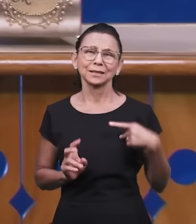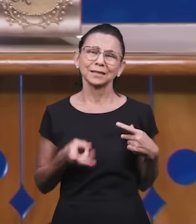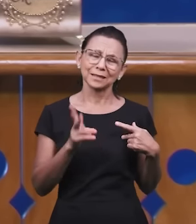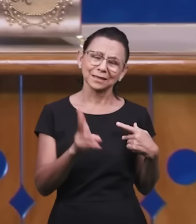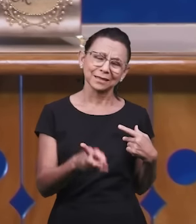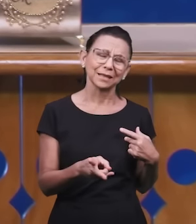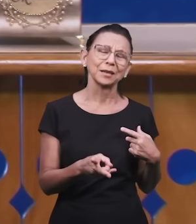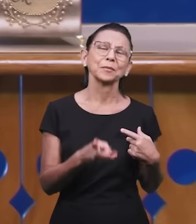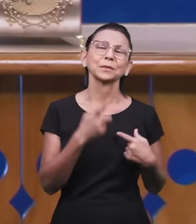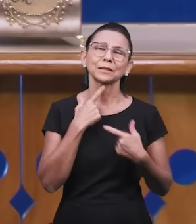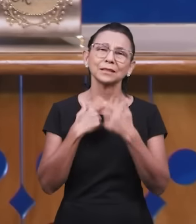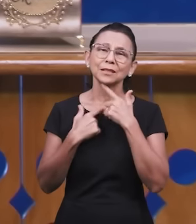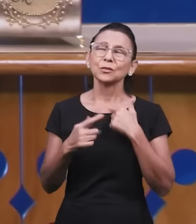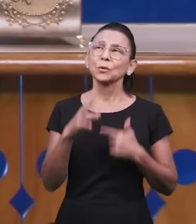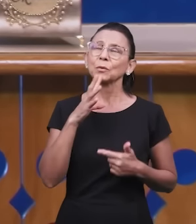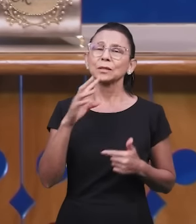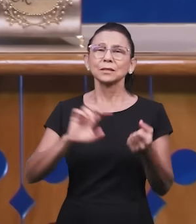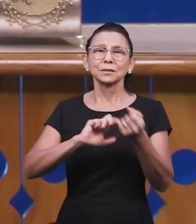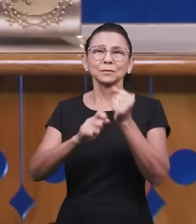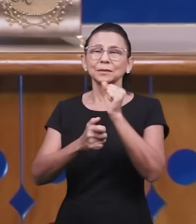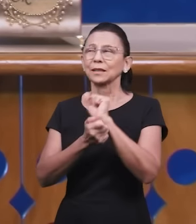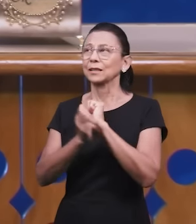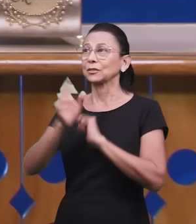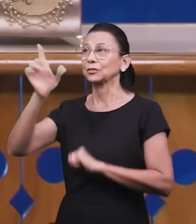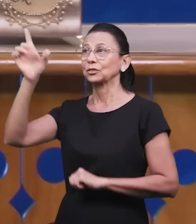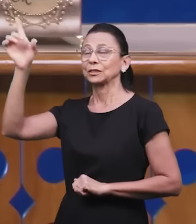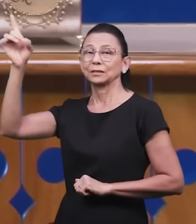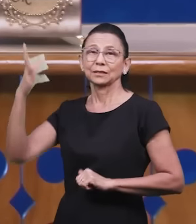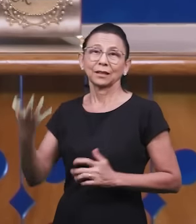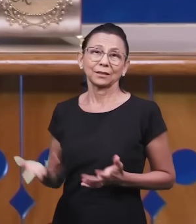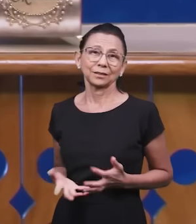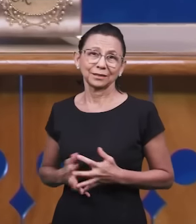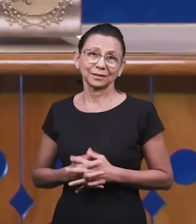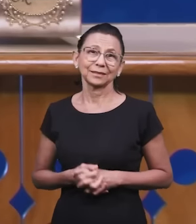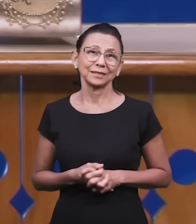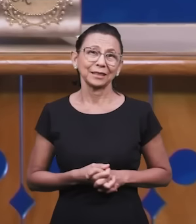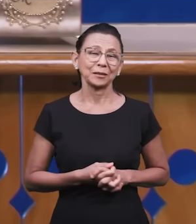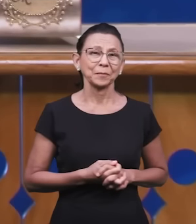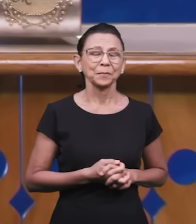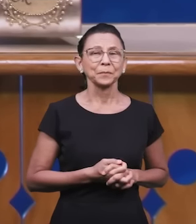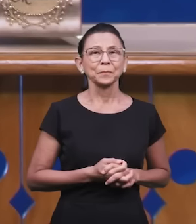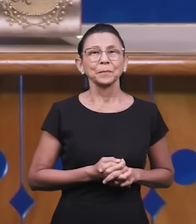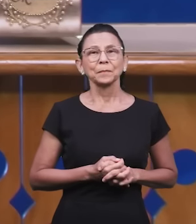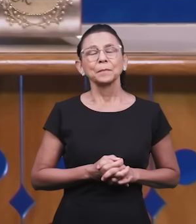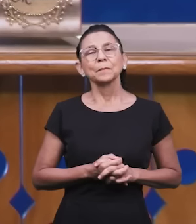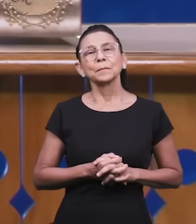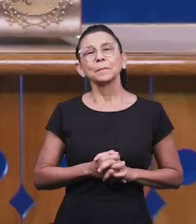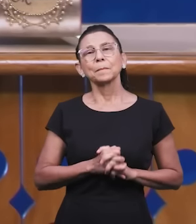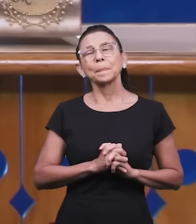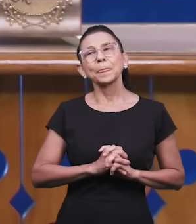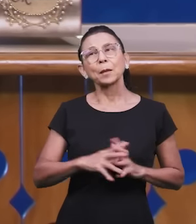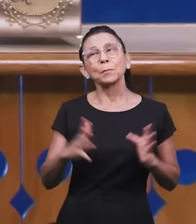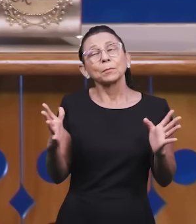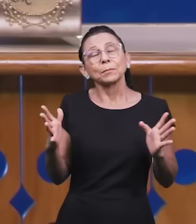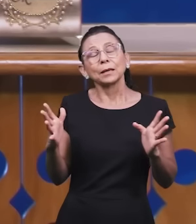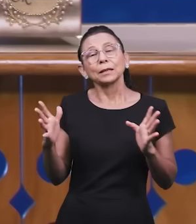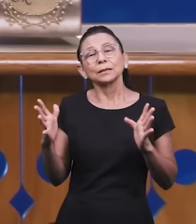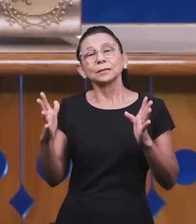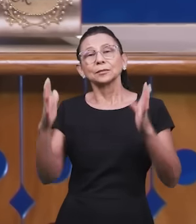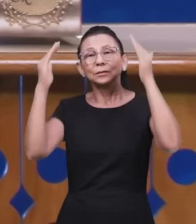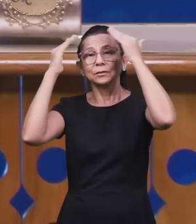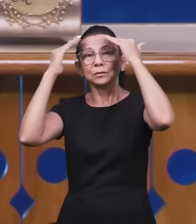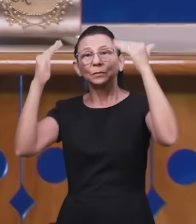homem, desde que saiu da eternidade, a palavra diz assim que toda a sua imaginação era má, foi